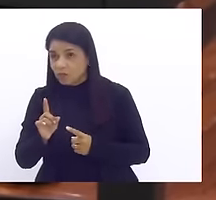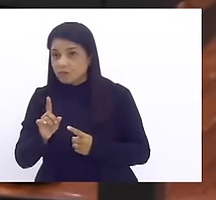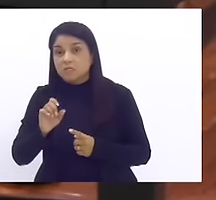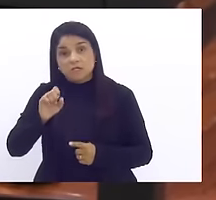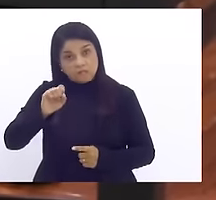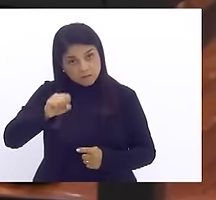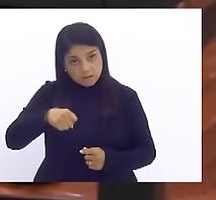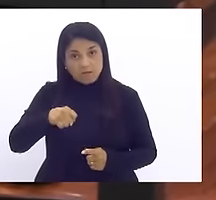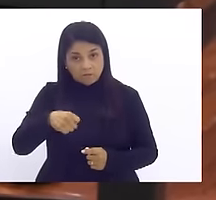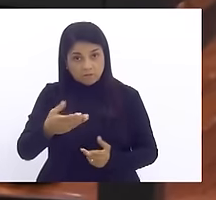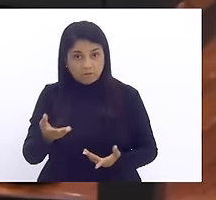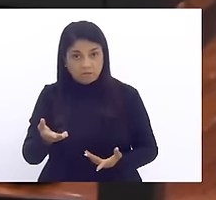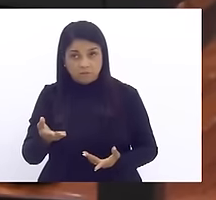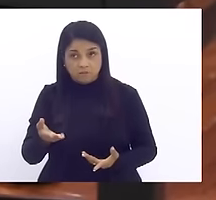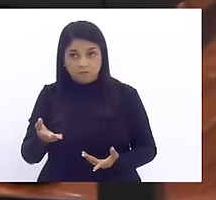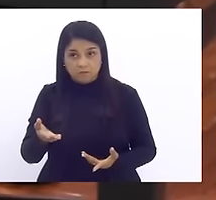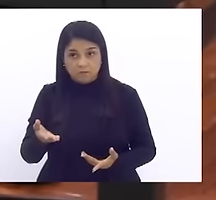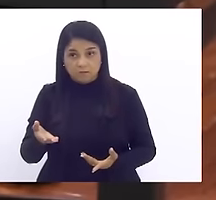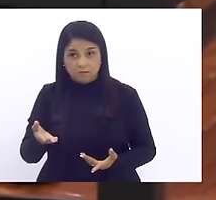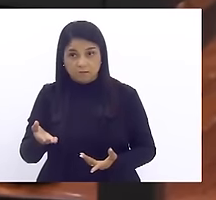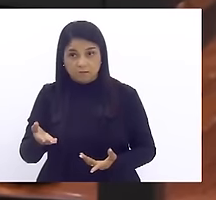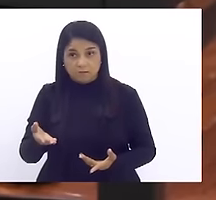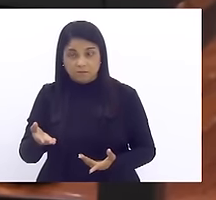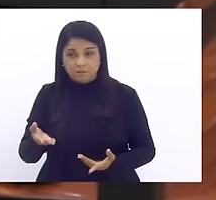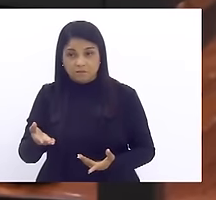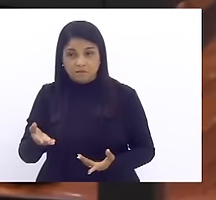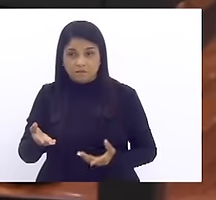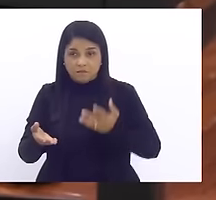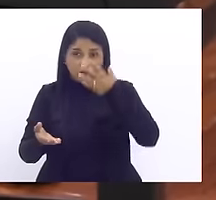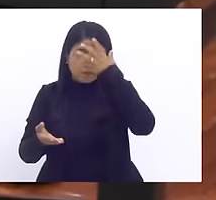sim acabou de dizer que eles eles fazem